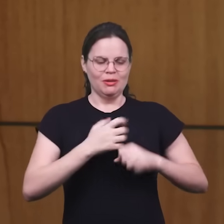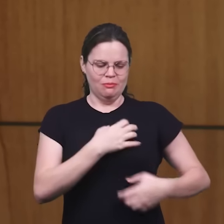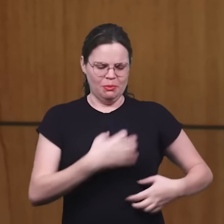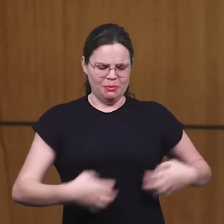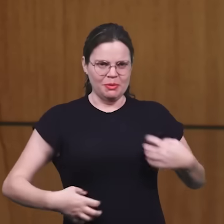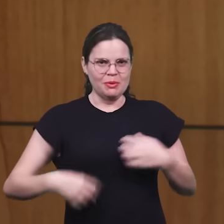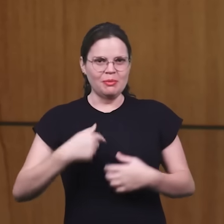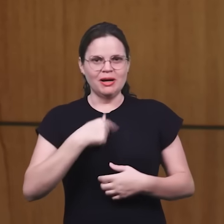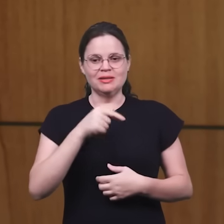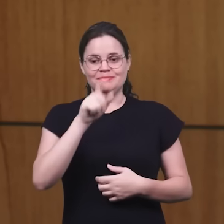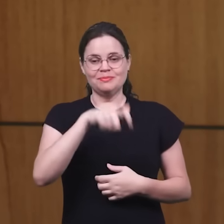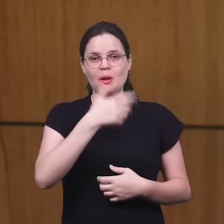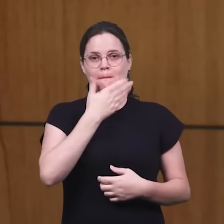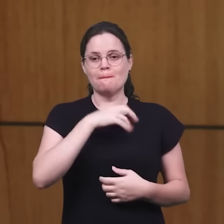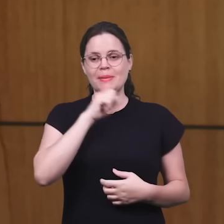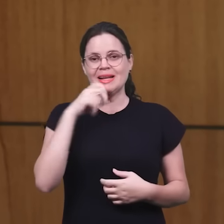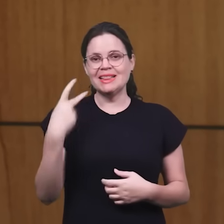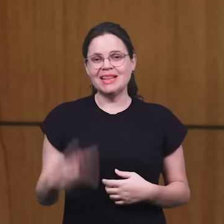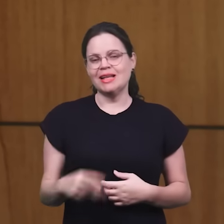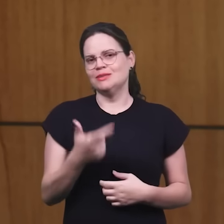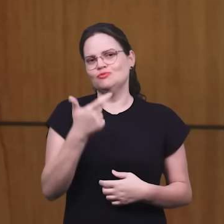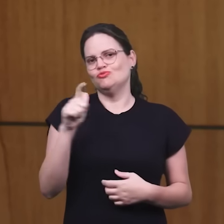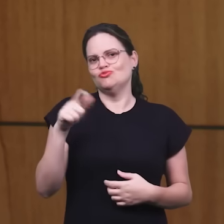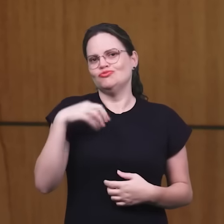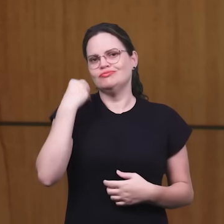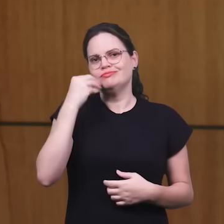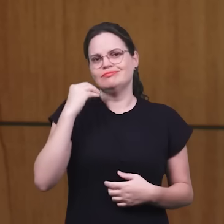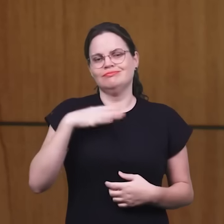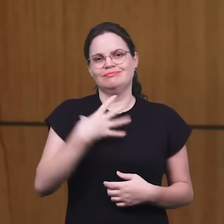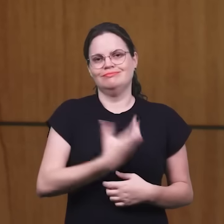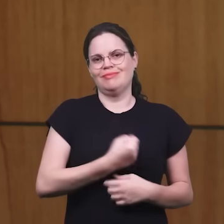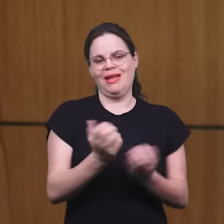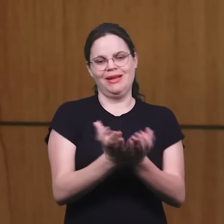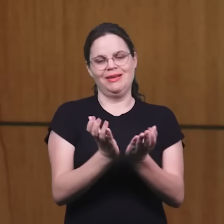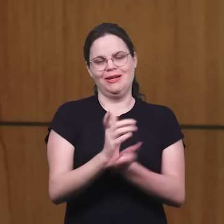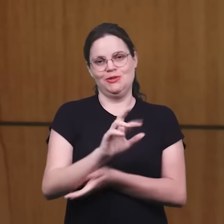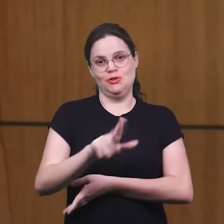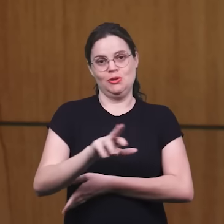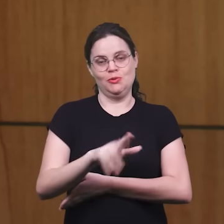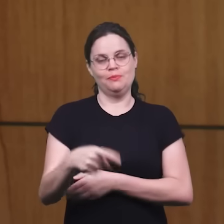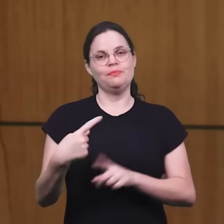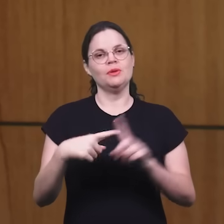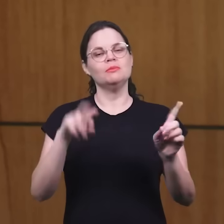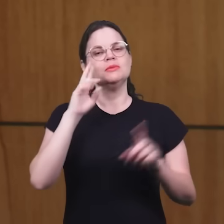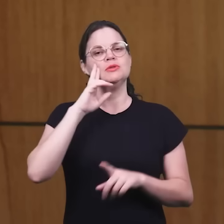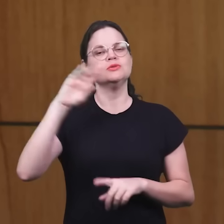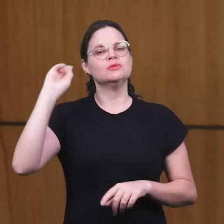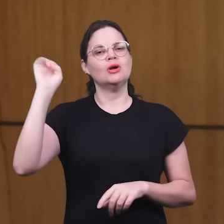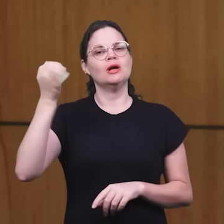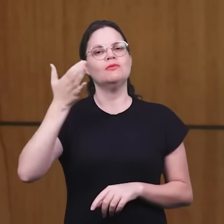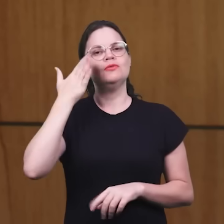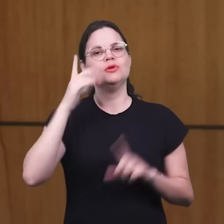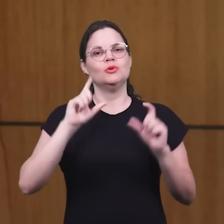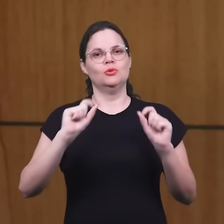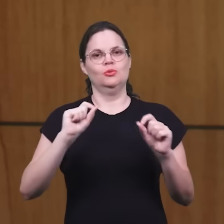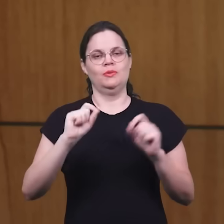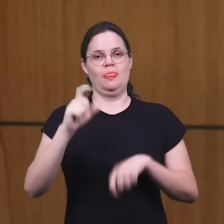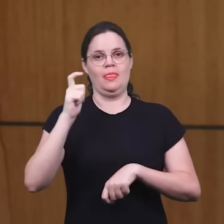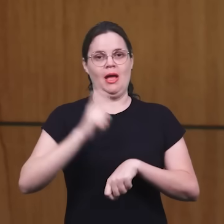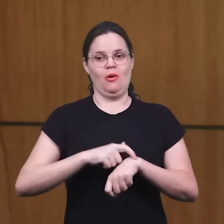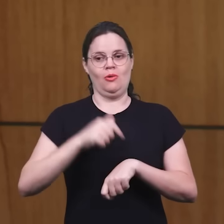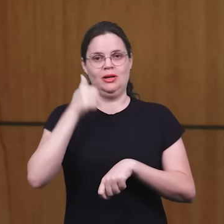não teve uma experiência de salvação com o Senhor. O Senhor Deus revela que na